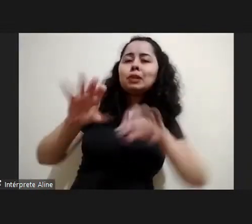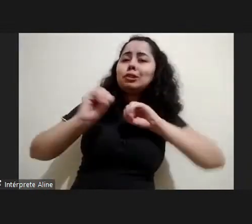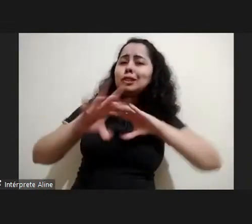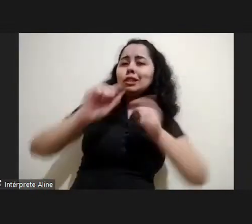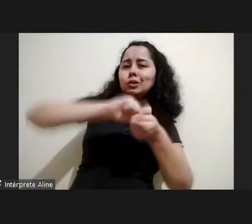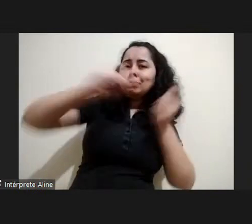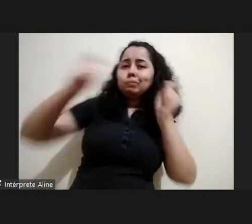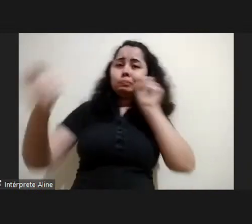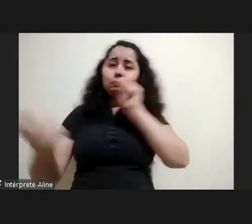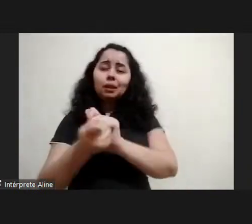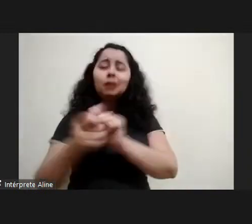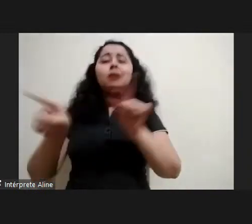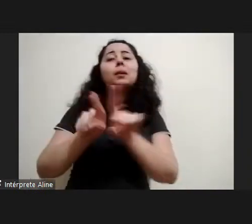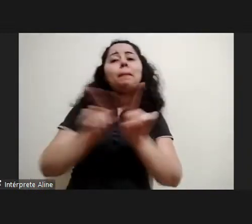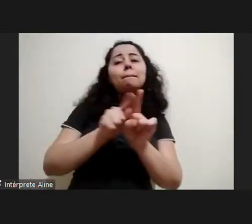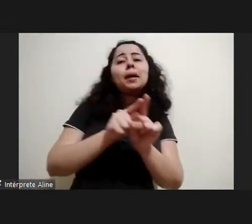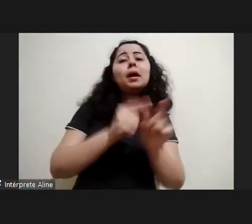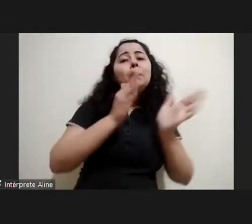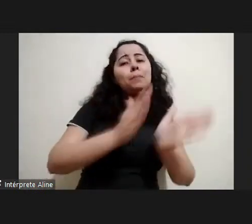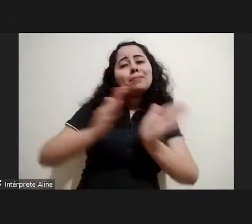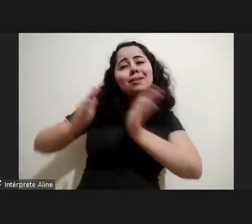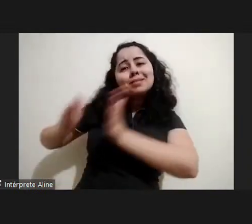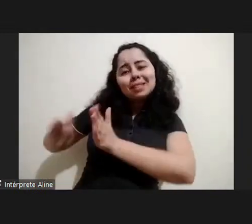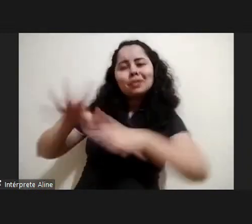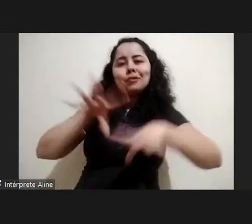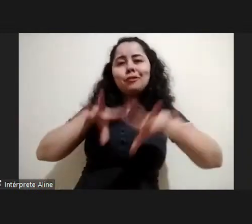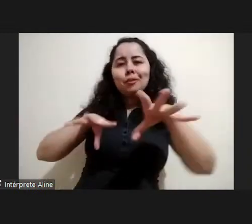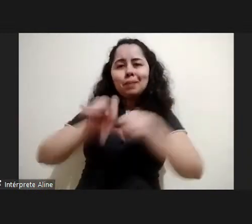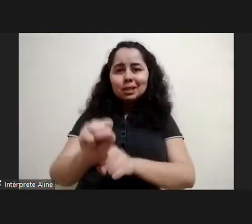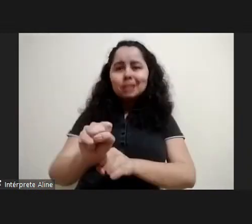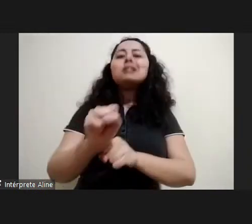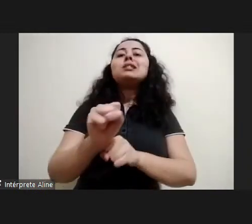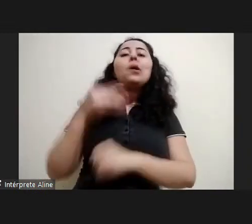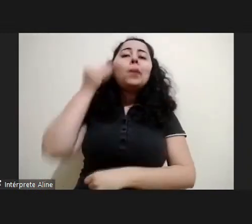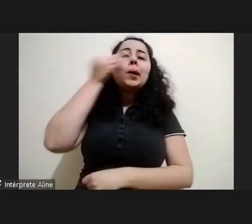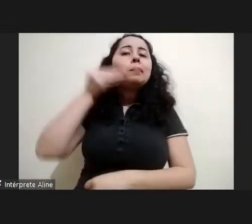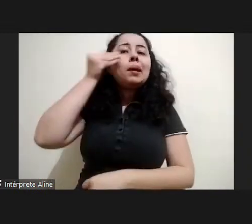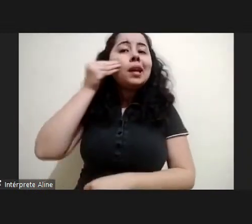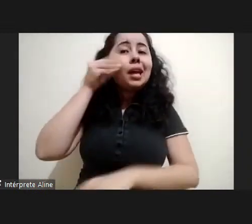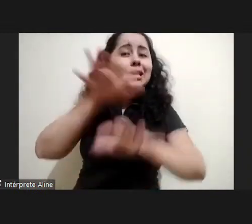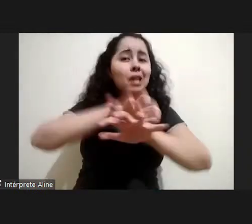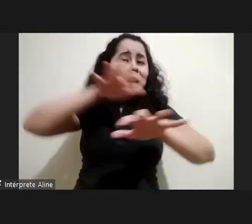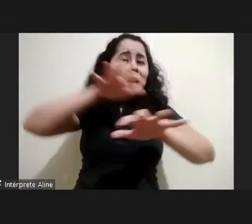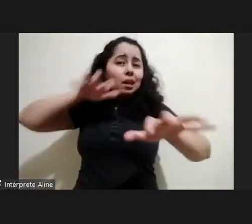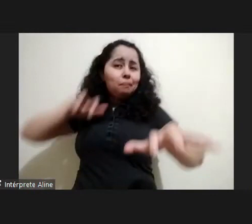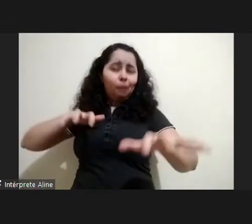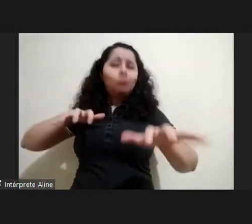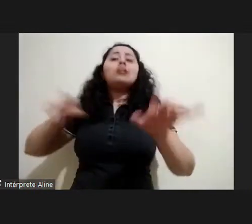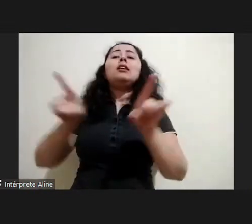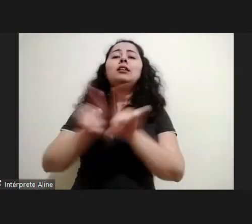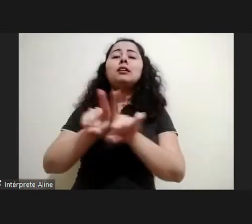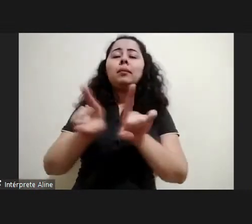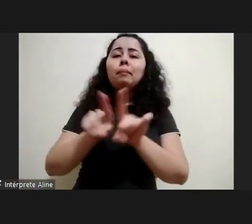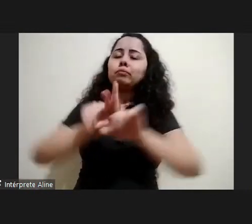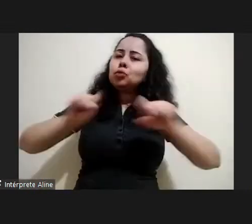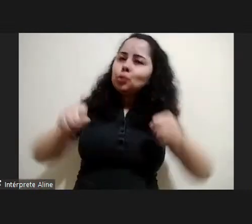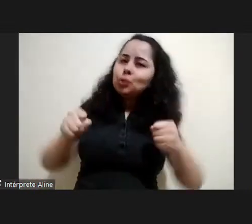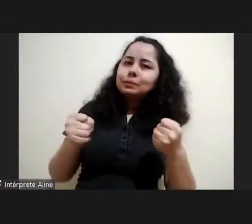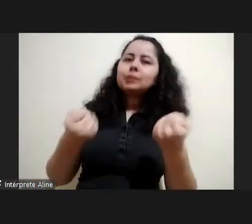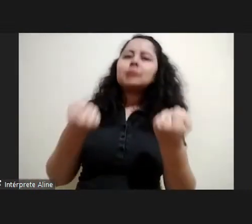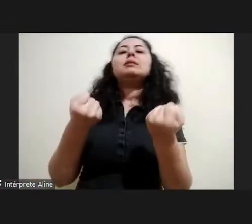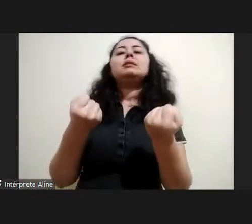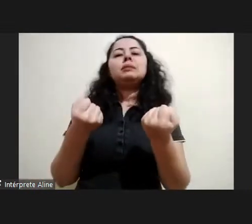essa experiência remota. E agora, mais recentemente, nos esforçando para, de forma